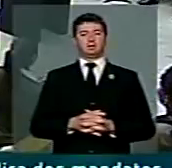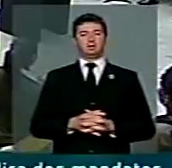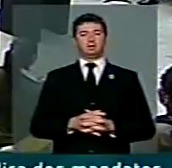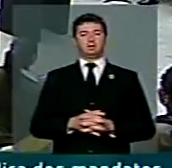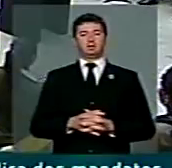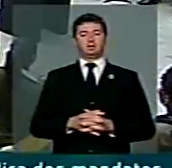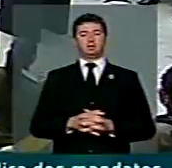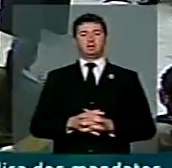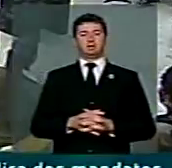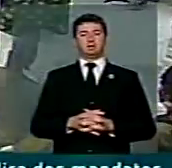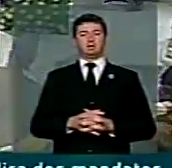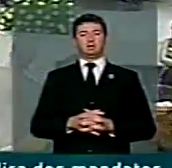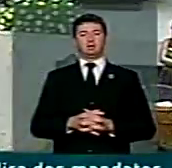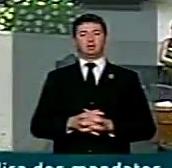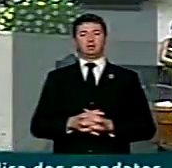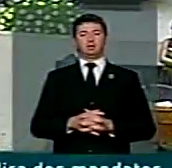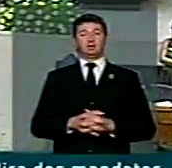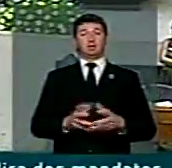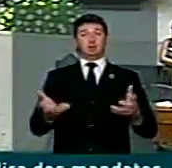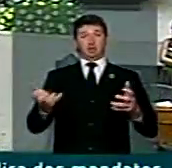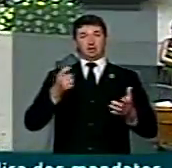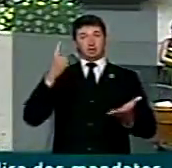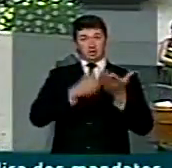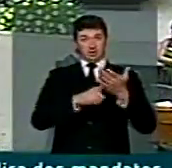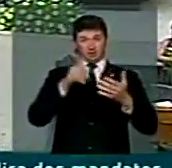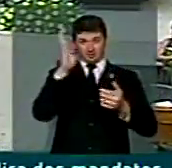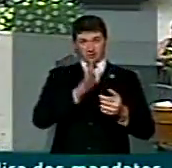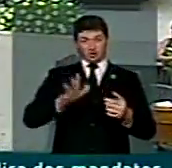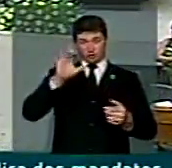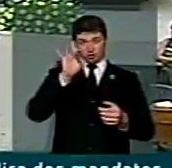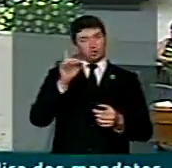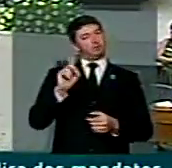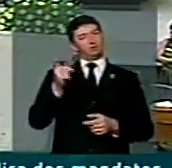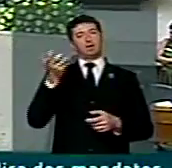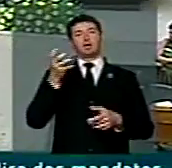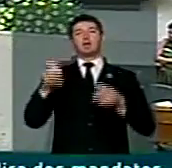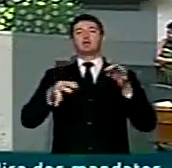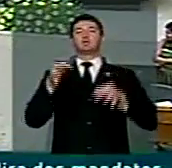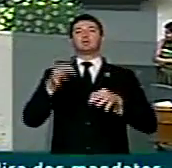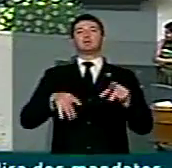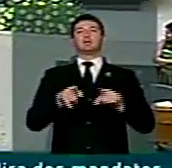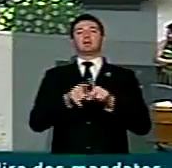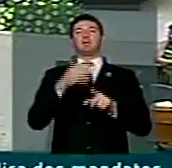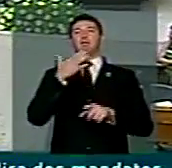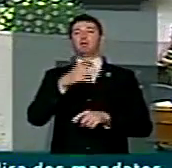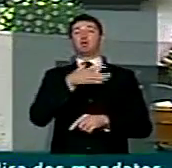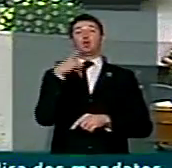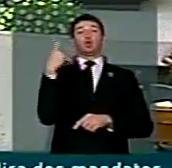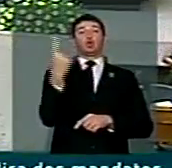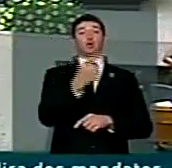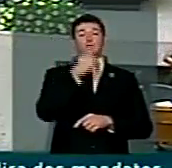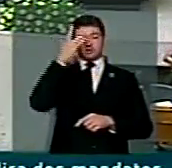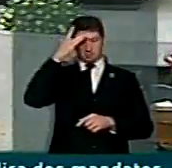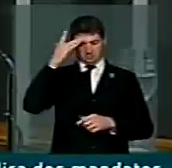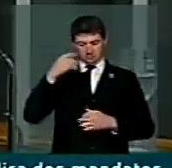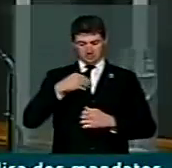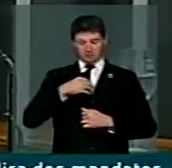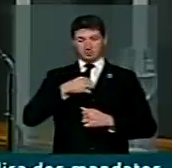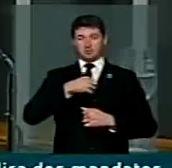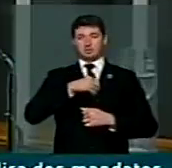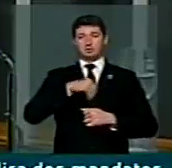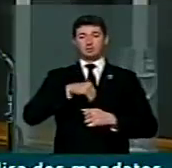Queremos mais do que reconciliação nacional. Queremos justiça para todos que pagaram muito